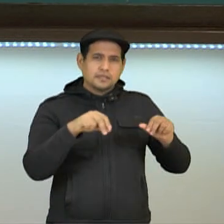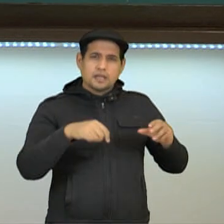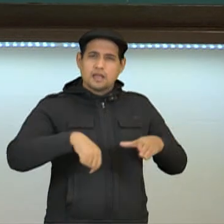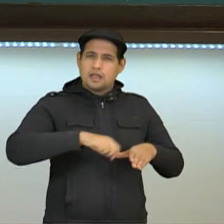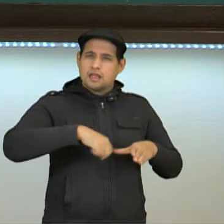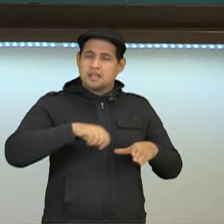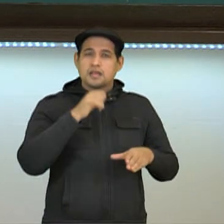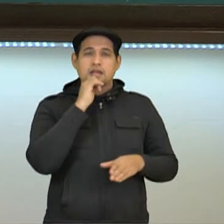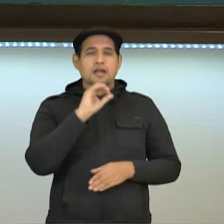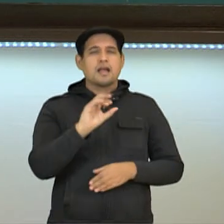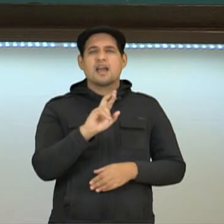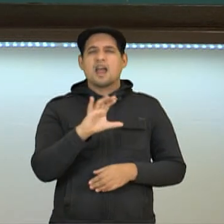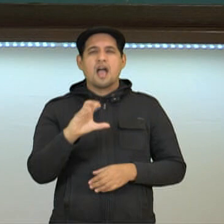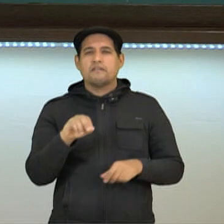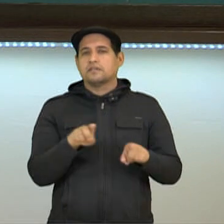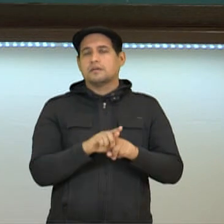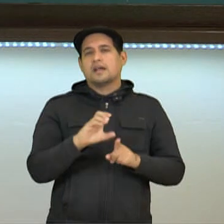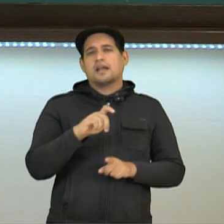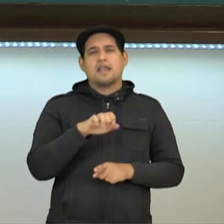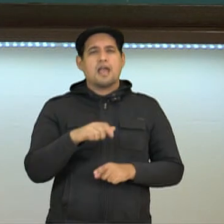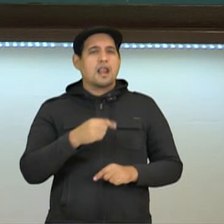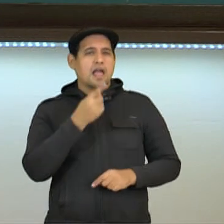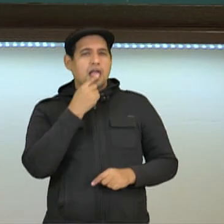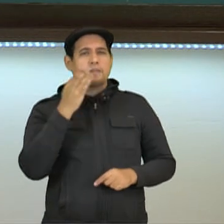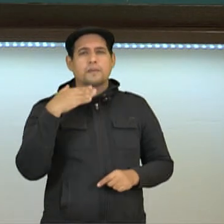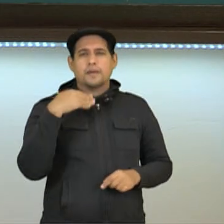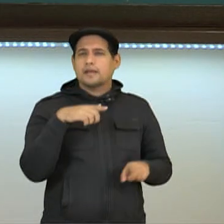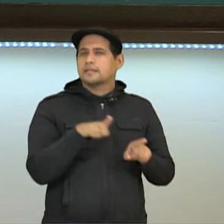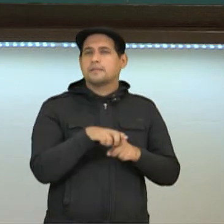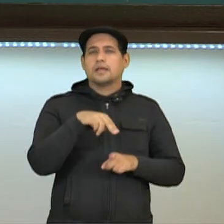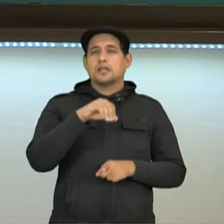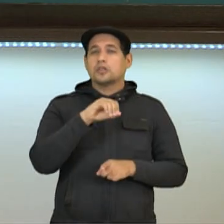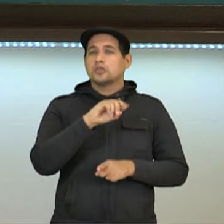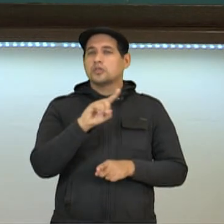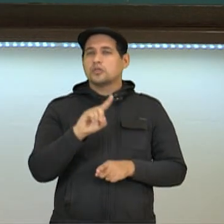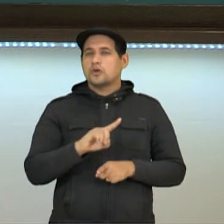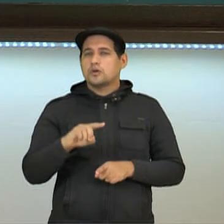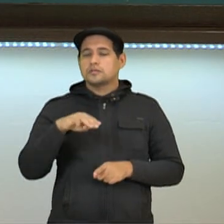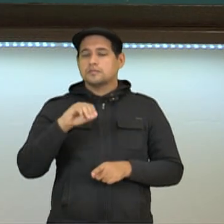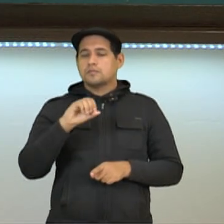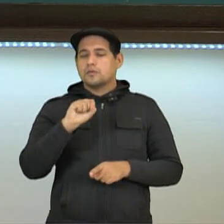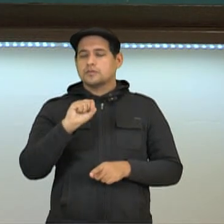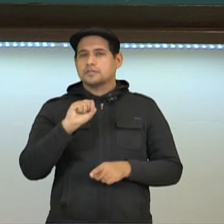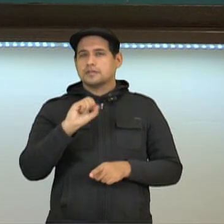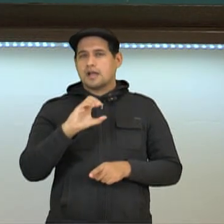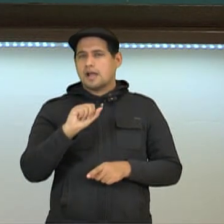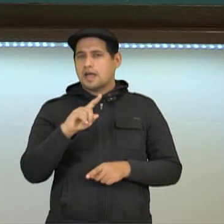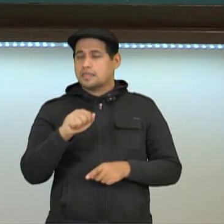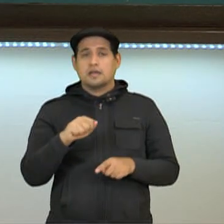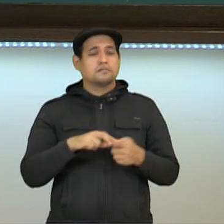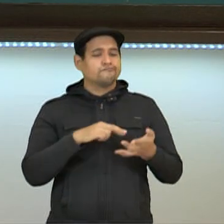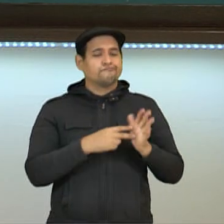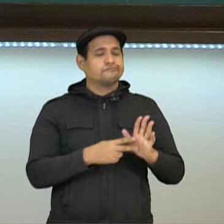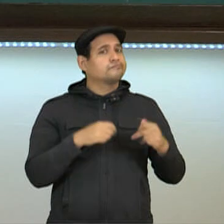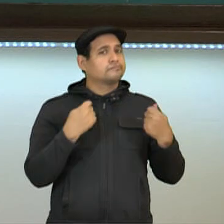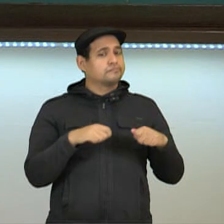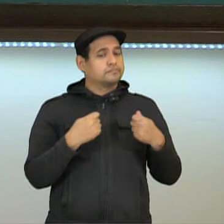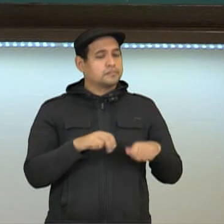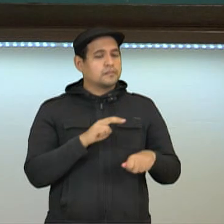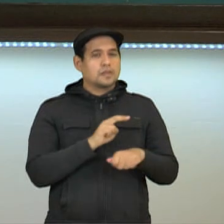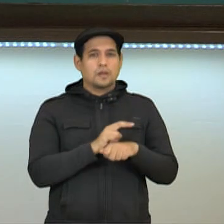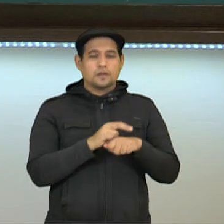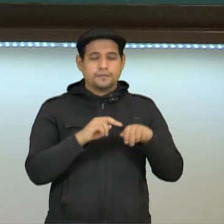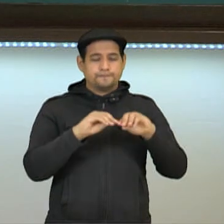né? Cravo, canela, pimenta, noz moscada, que eram temperos necessários para a conservação